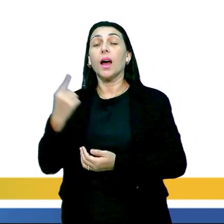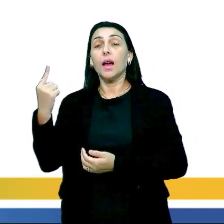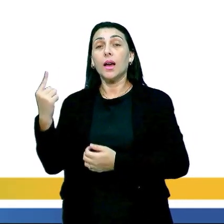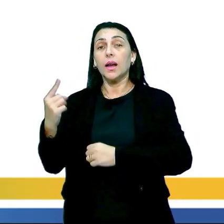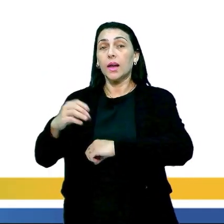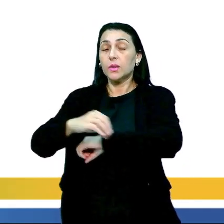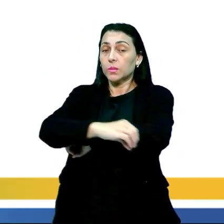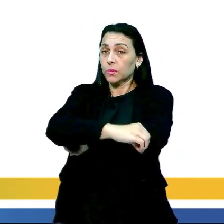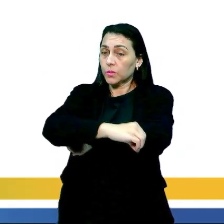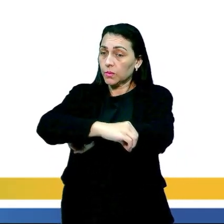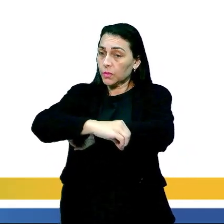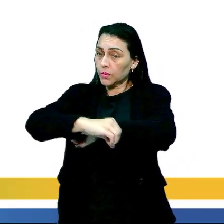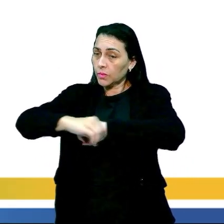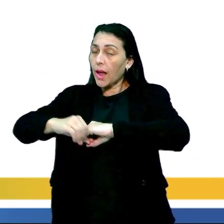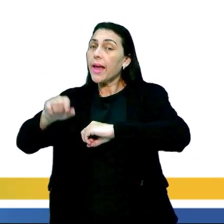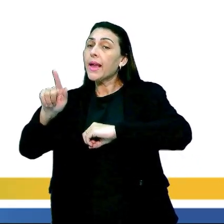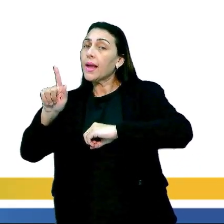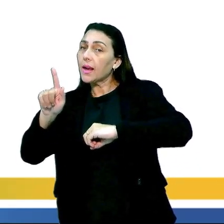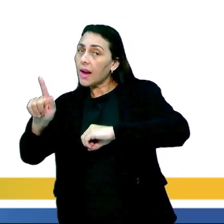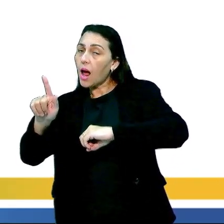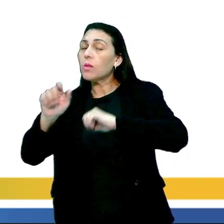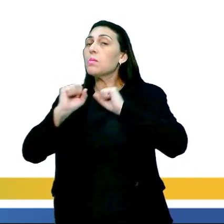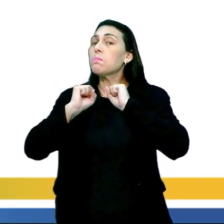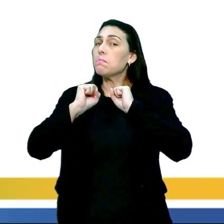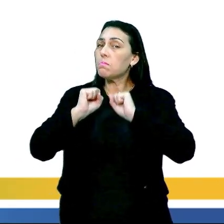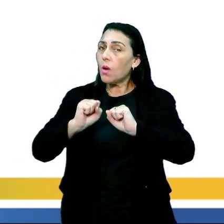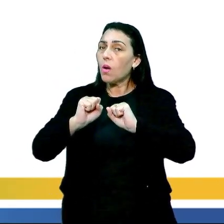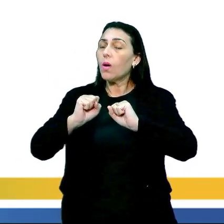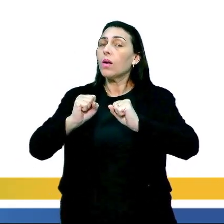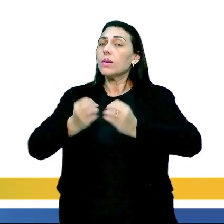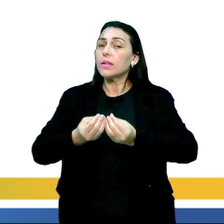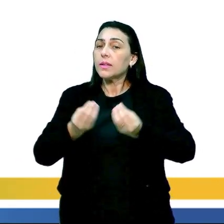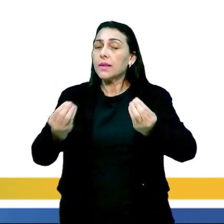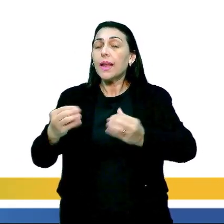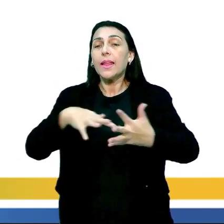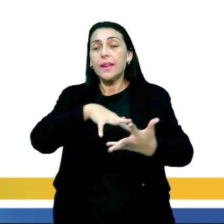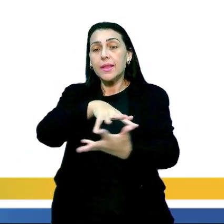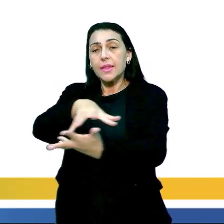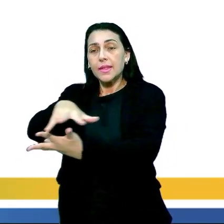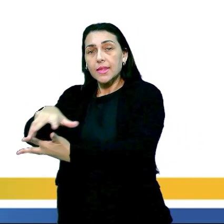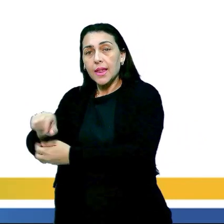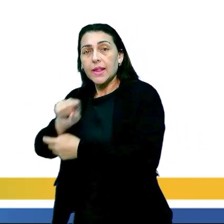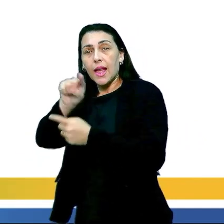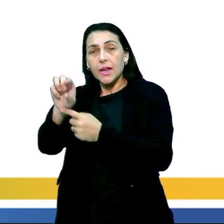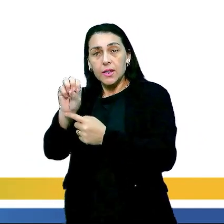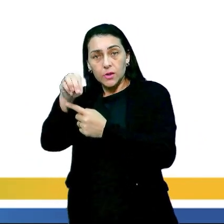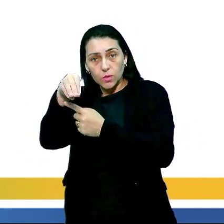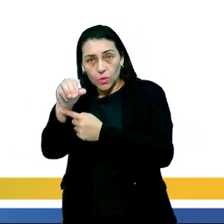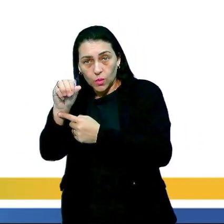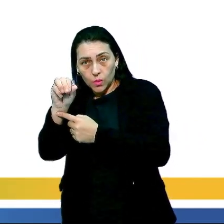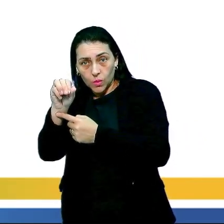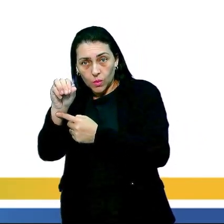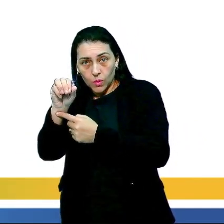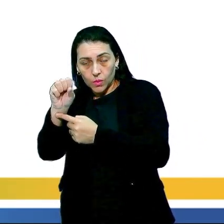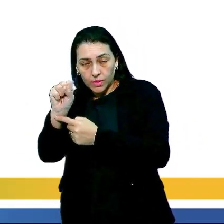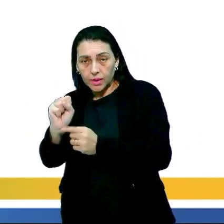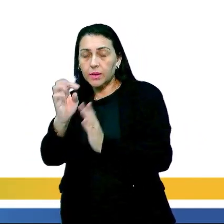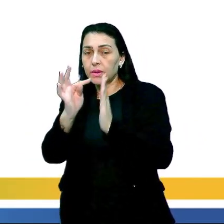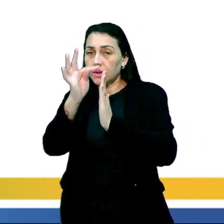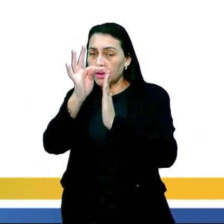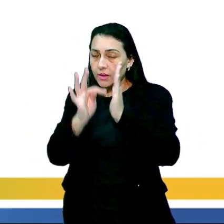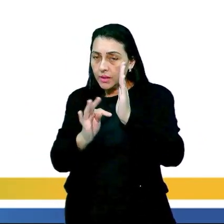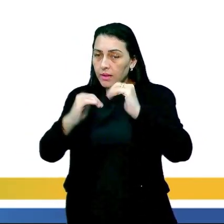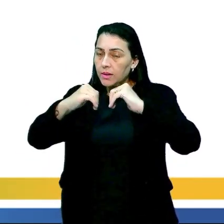eu disse, é a distância medida em graus, que pode ser distribuída aí na Terra através das zonas térmicas, tá? E é